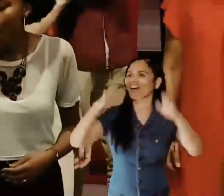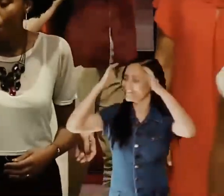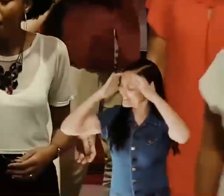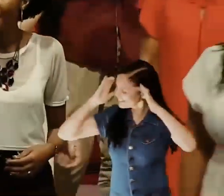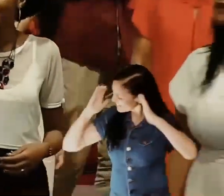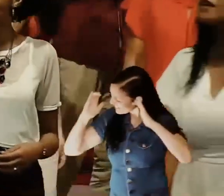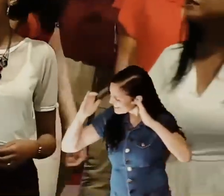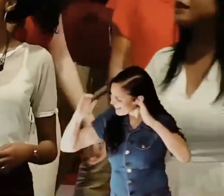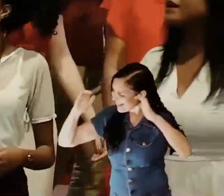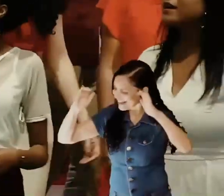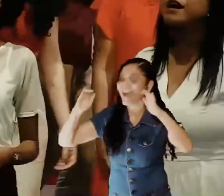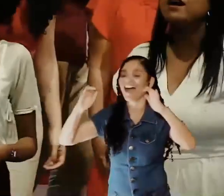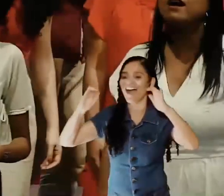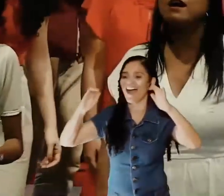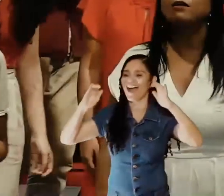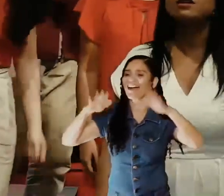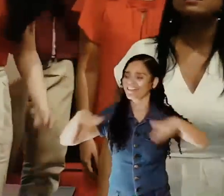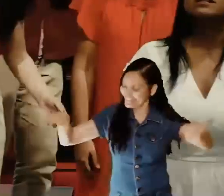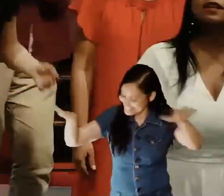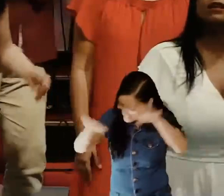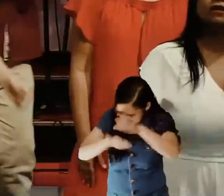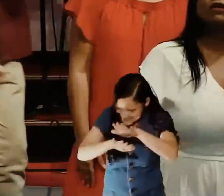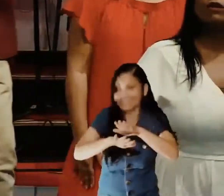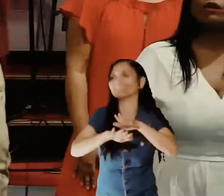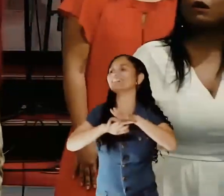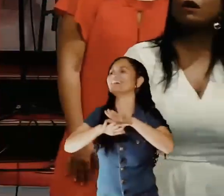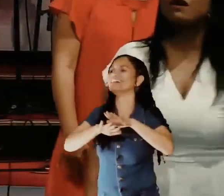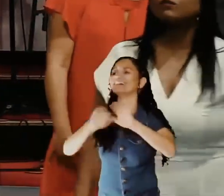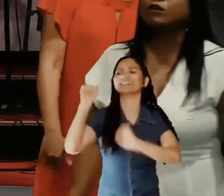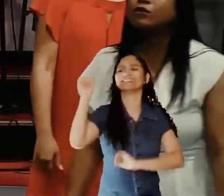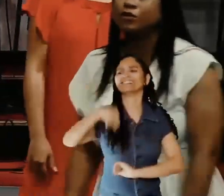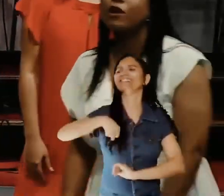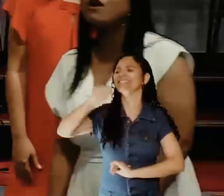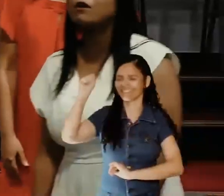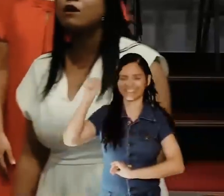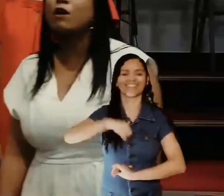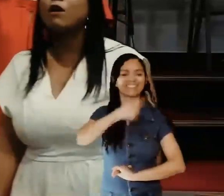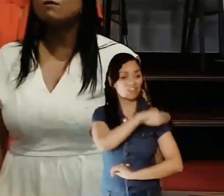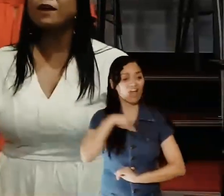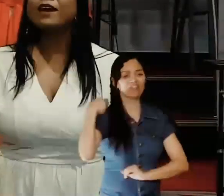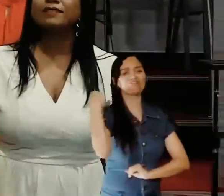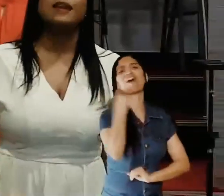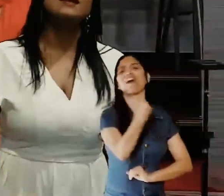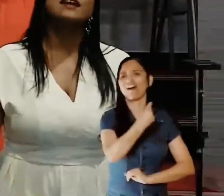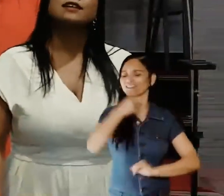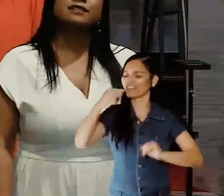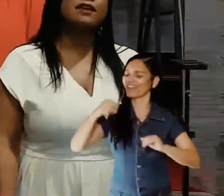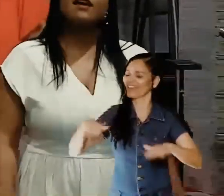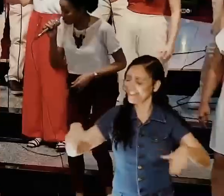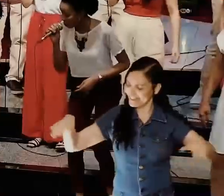e lhe obedecerão, sim, todos lhe